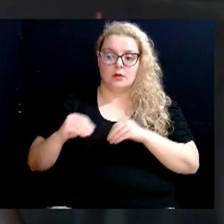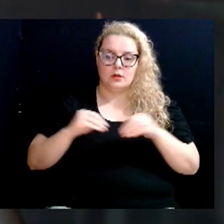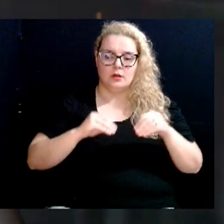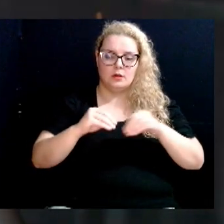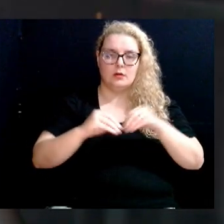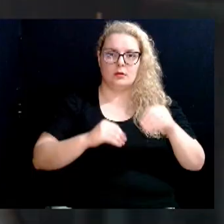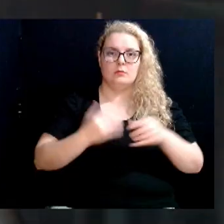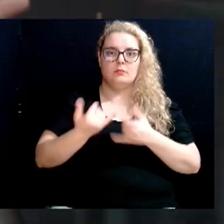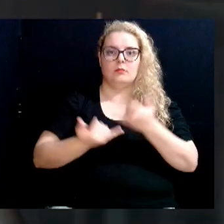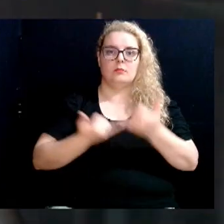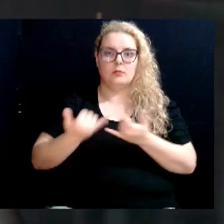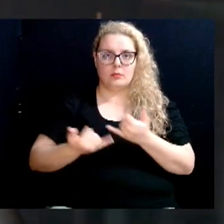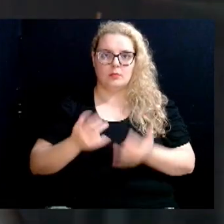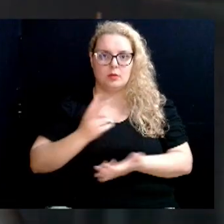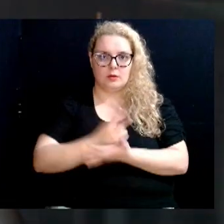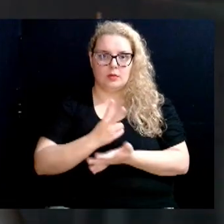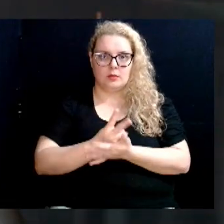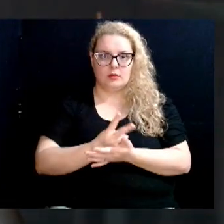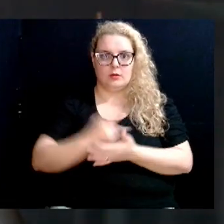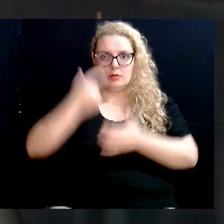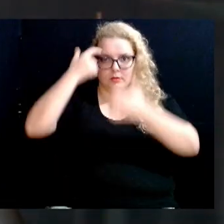vai numa neurocientista